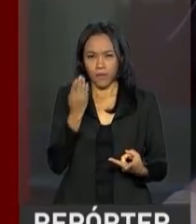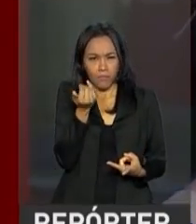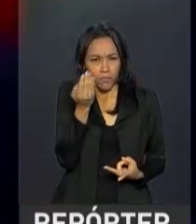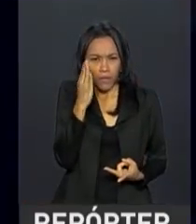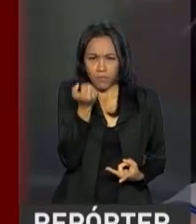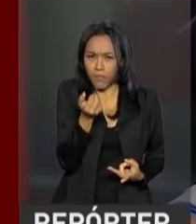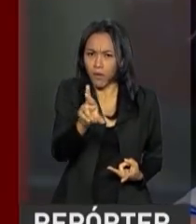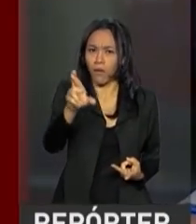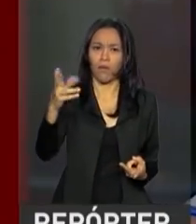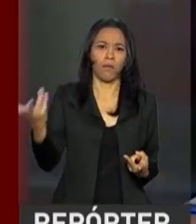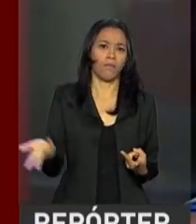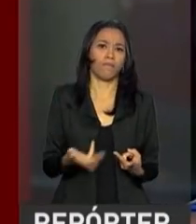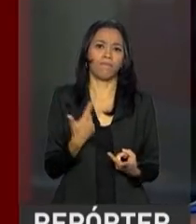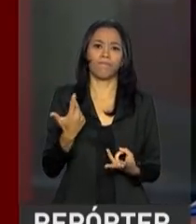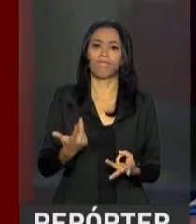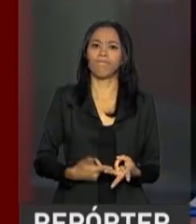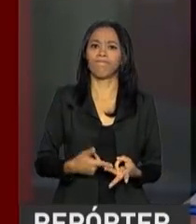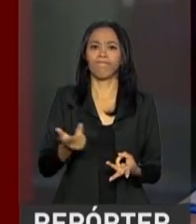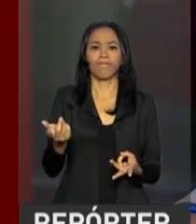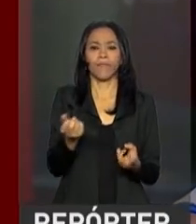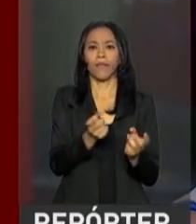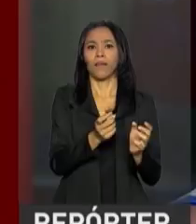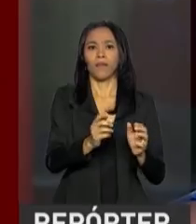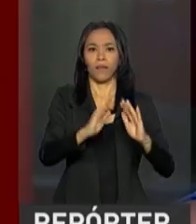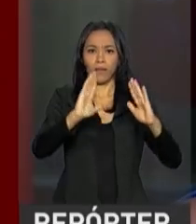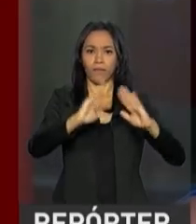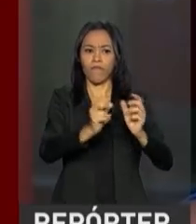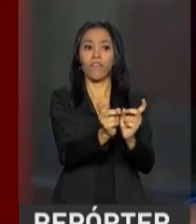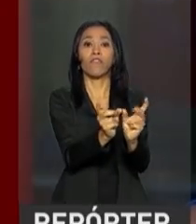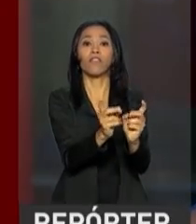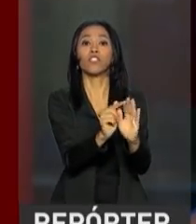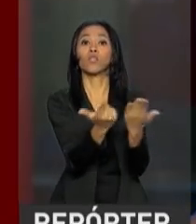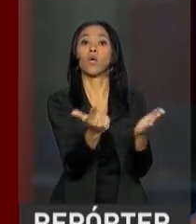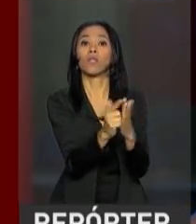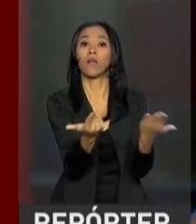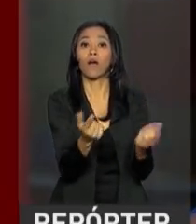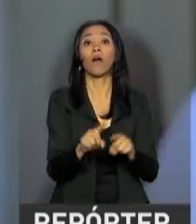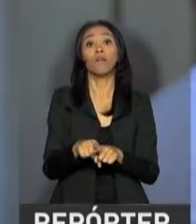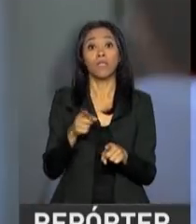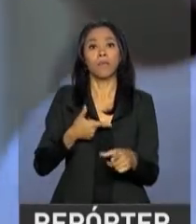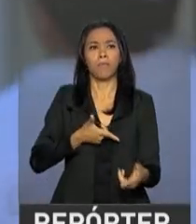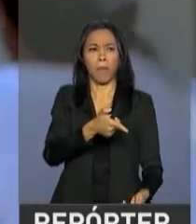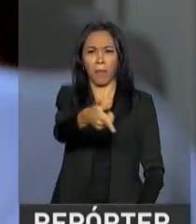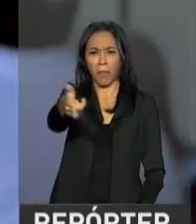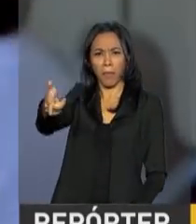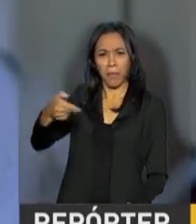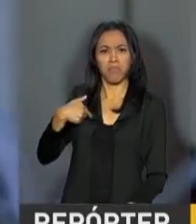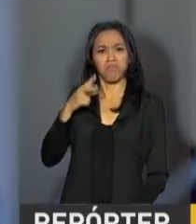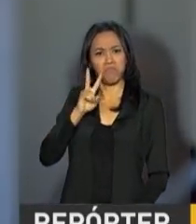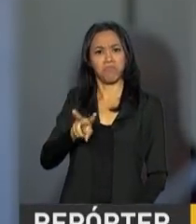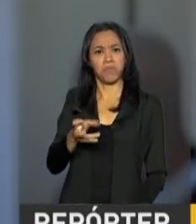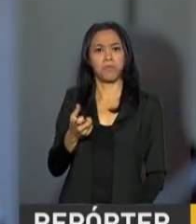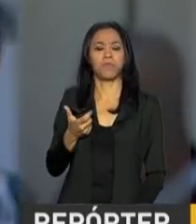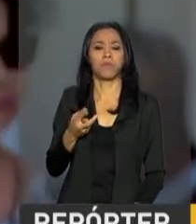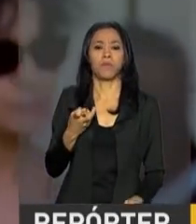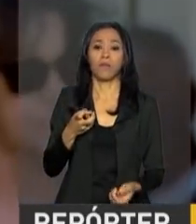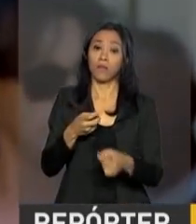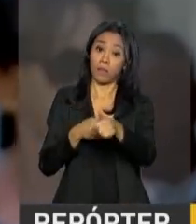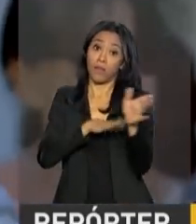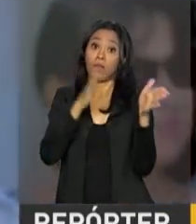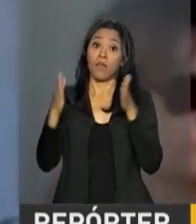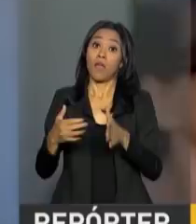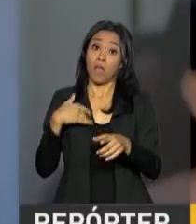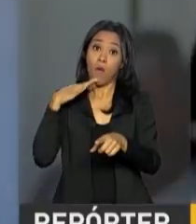é banca de jornal e até mesmo tiroteio né futebol a gente está numa situação